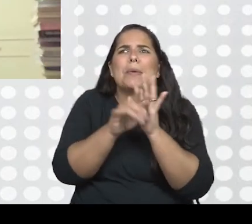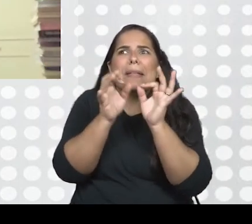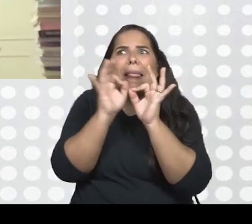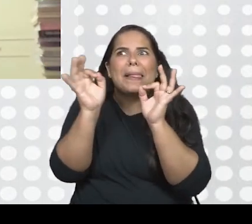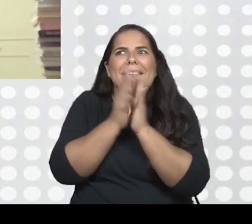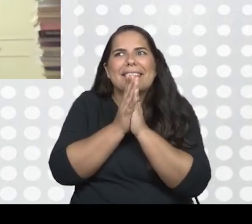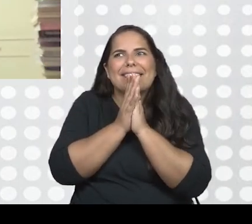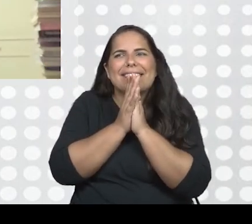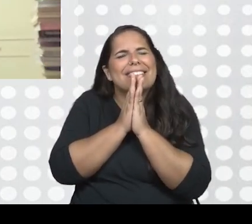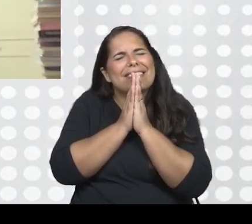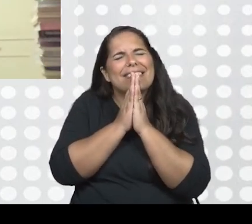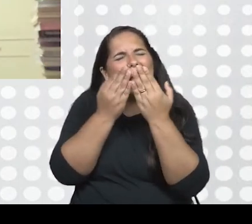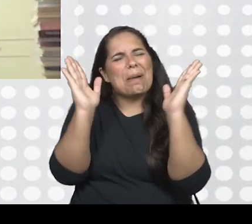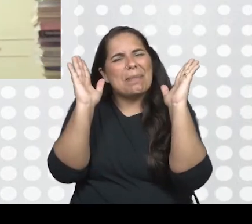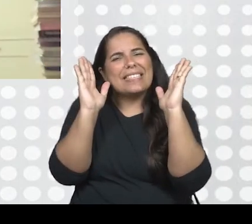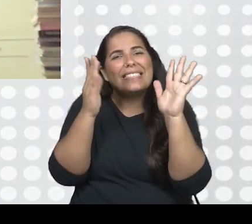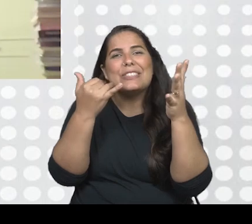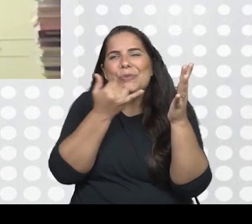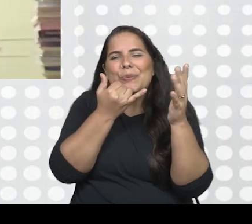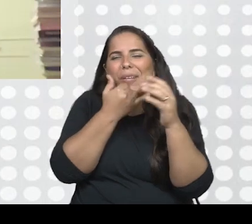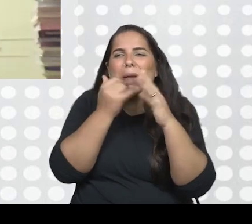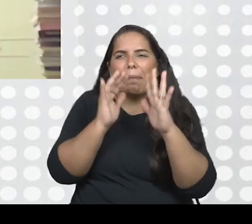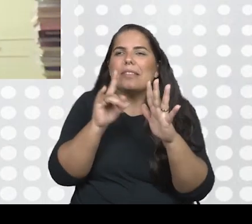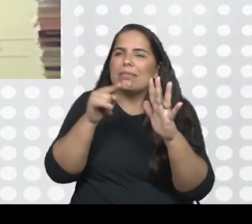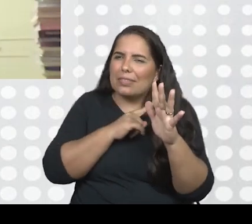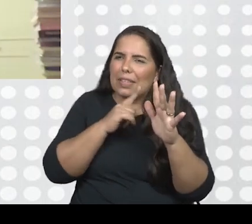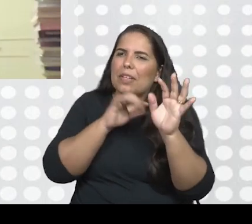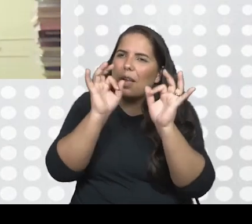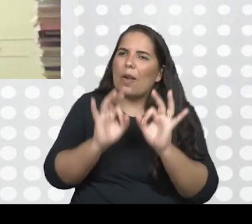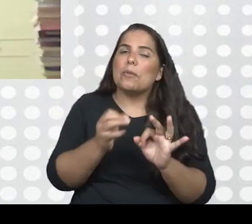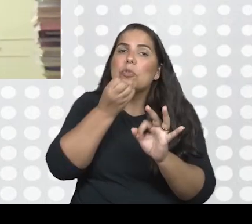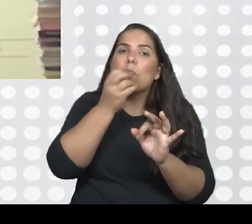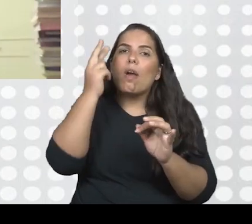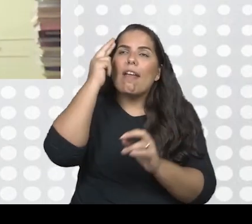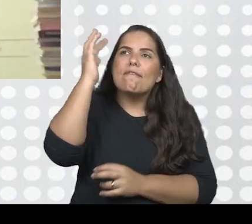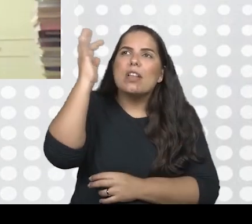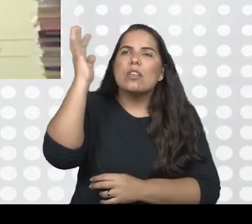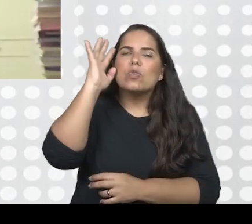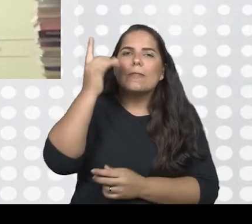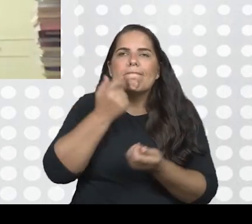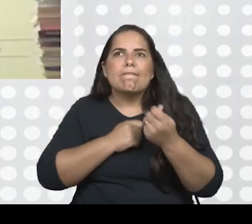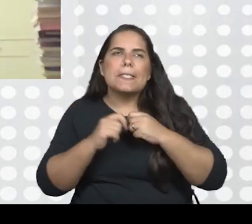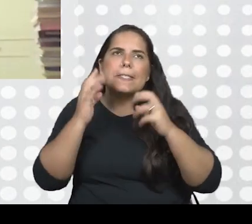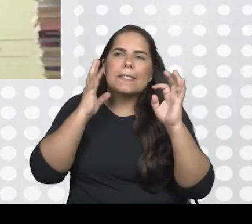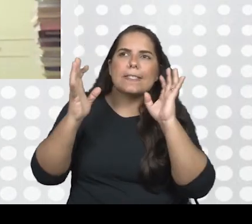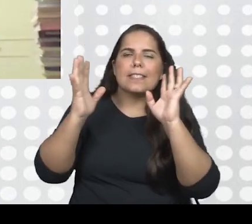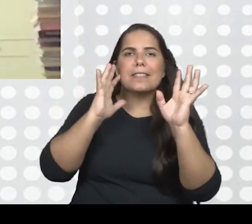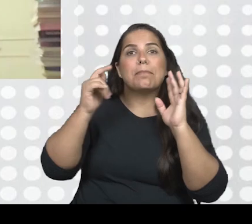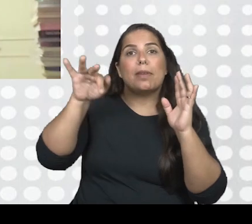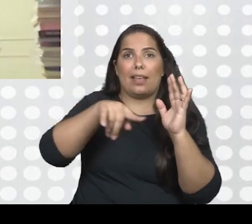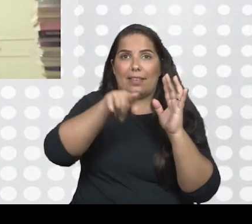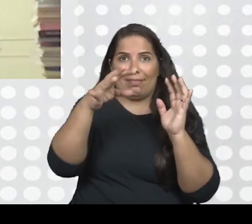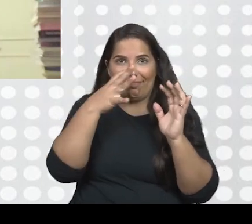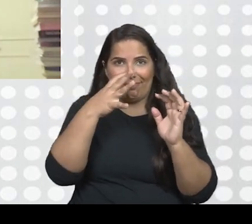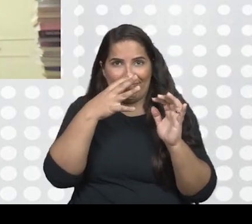amplas, mas eu acho que elas trouxeram realmente boas reflexões e boas inquietações para quem